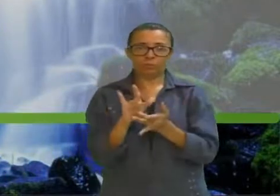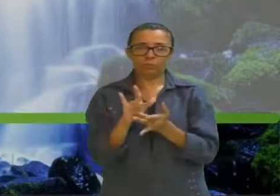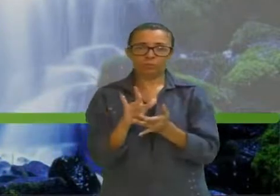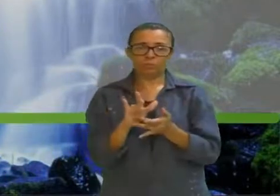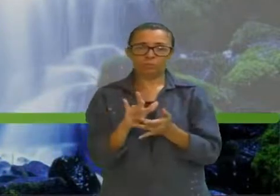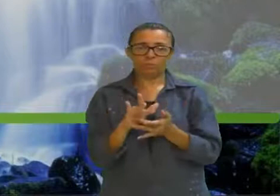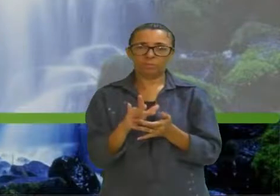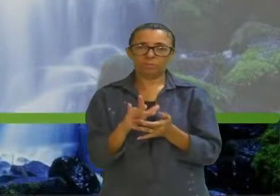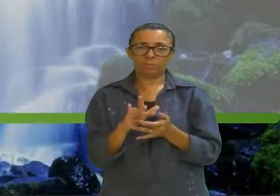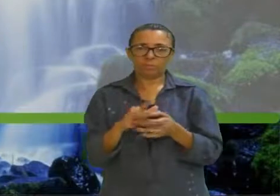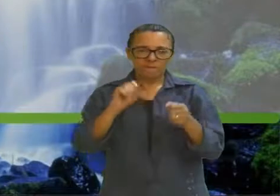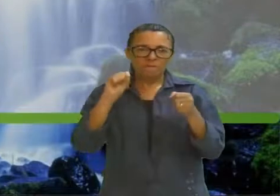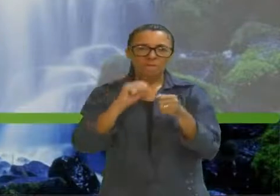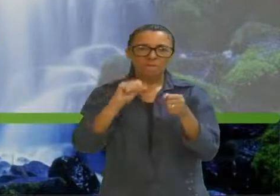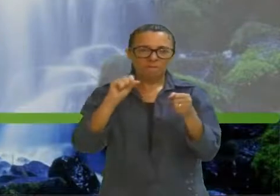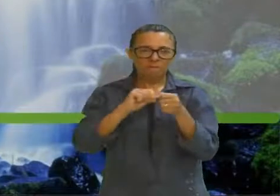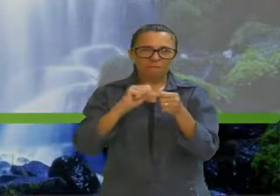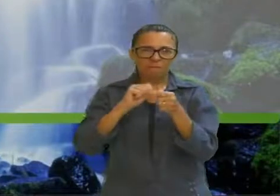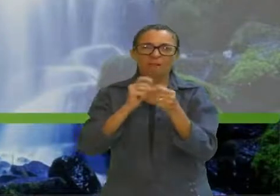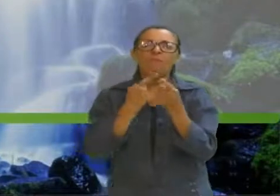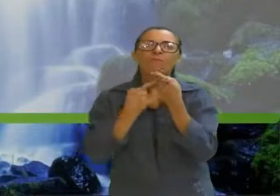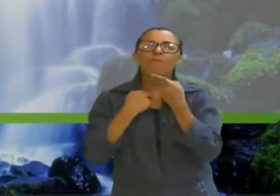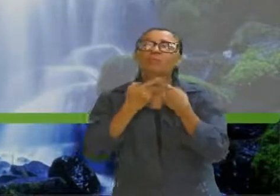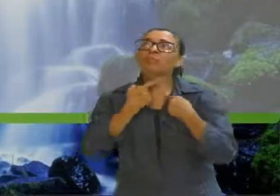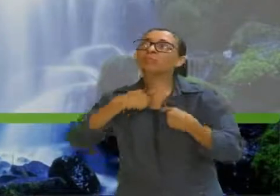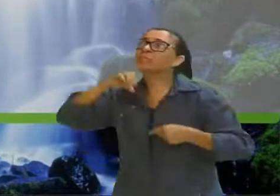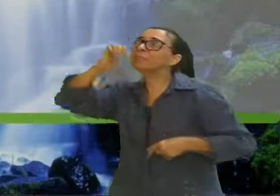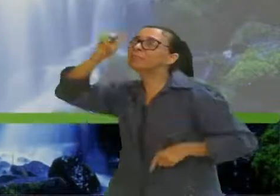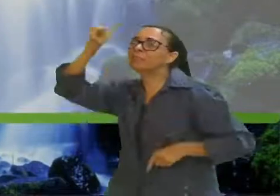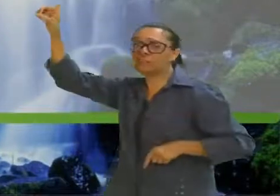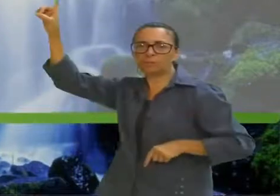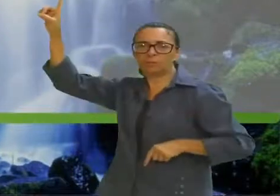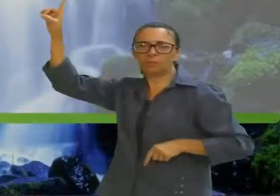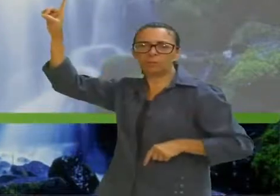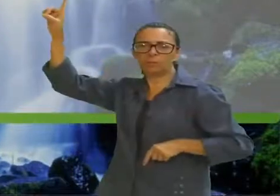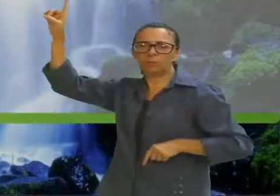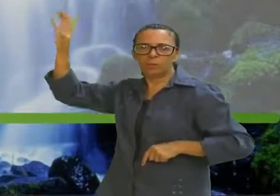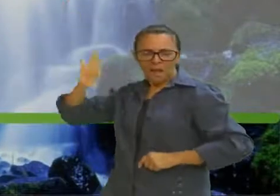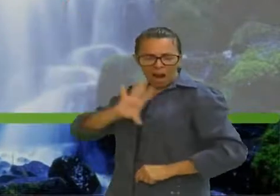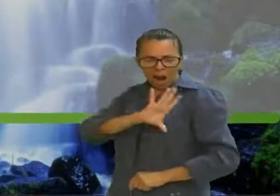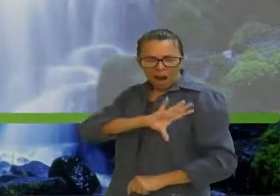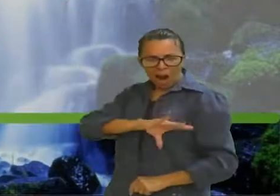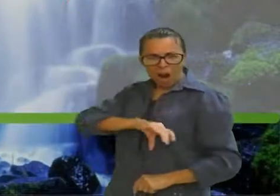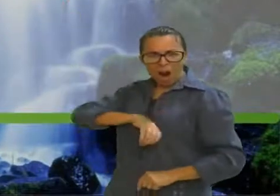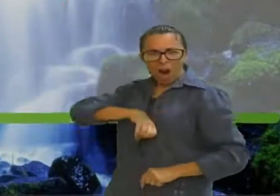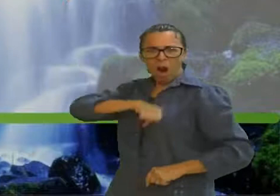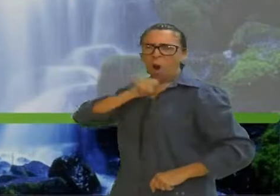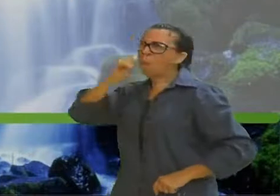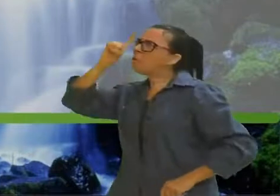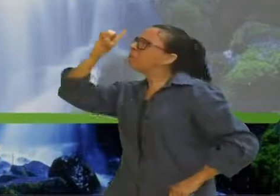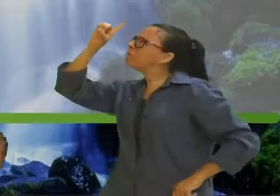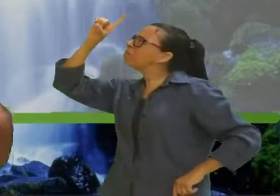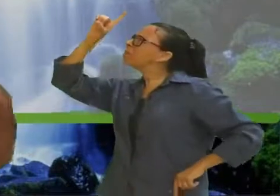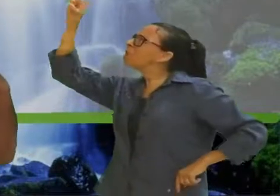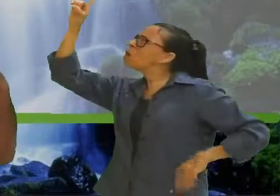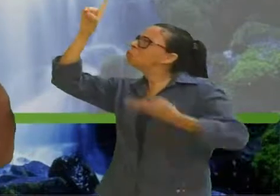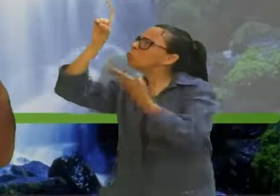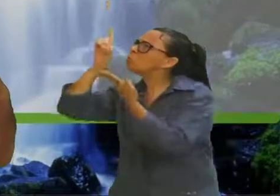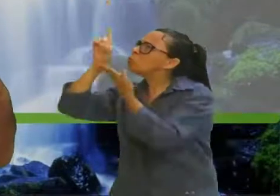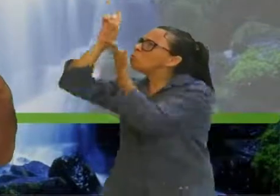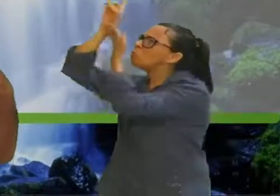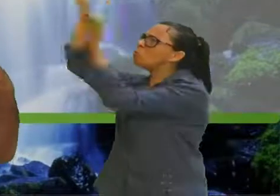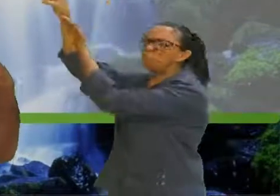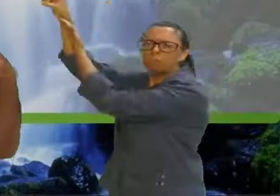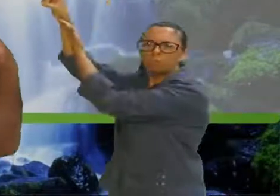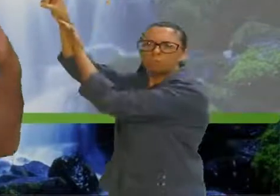nossa relação com Deus tem que ser o primeiro mandamento, amar a Deus sobre todas as coisas, de todo o nosso coração. Então, nós temos que